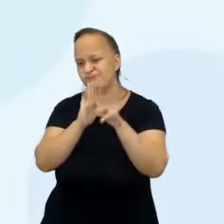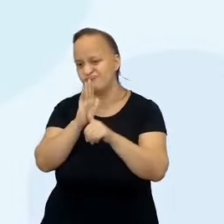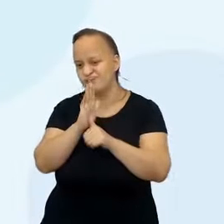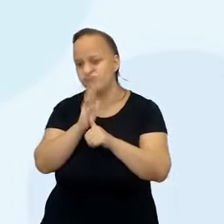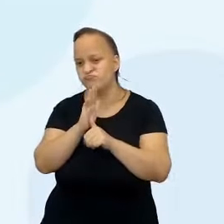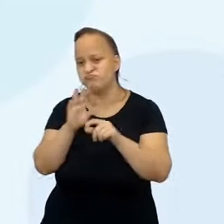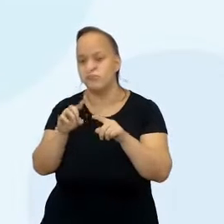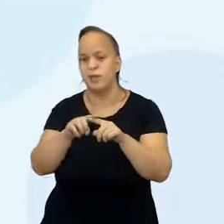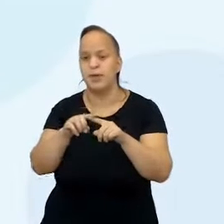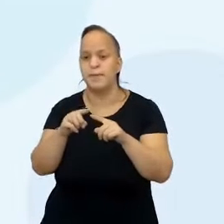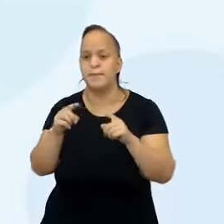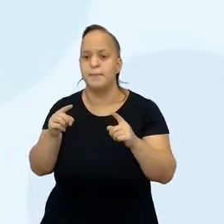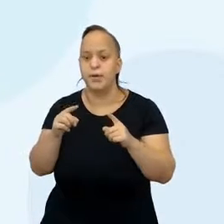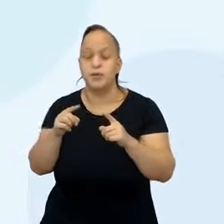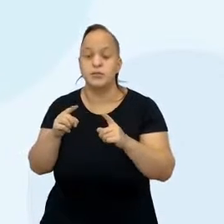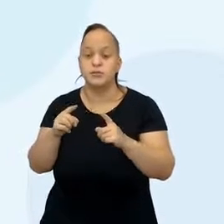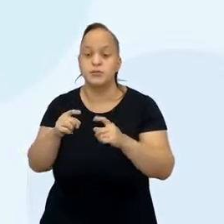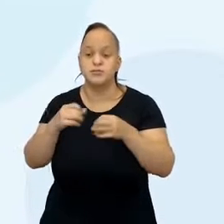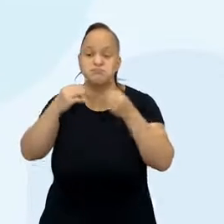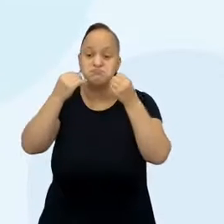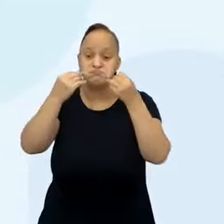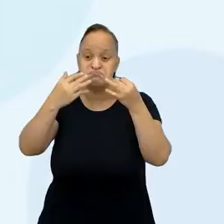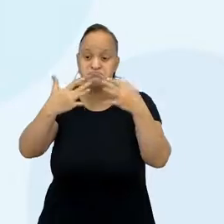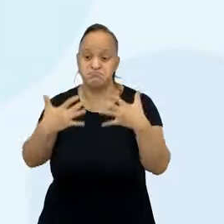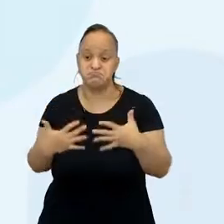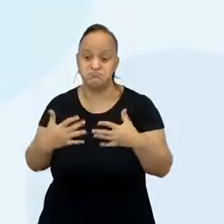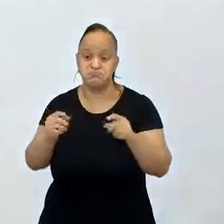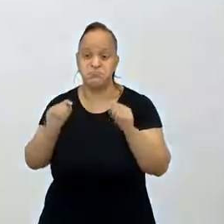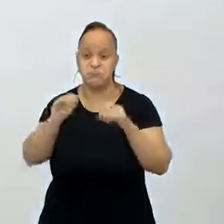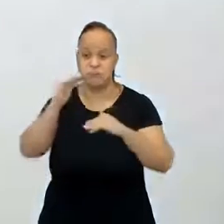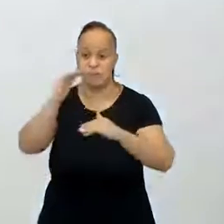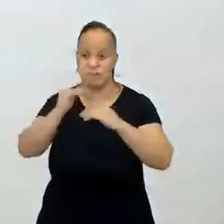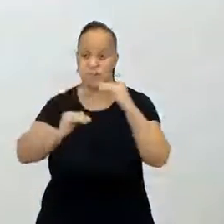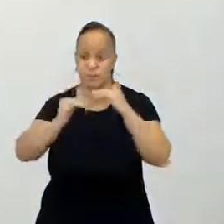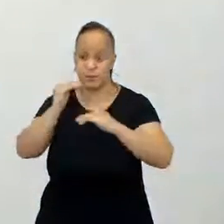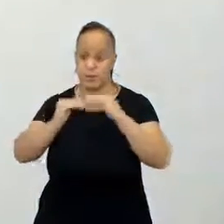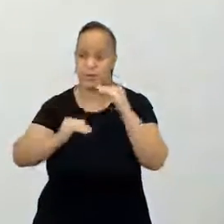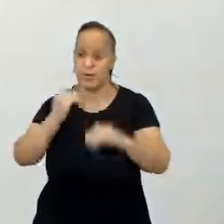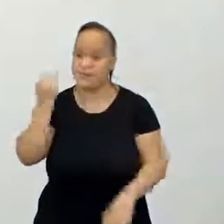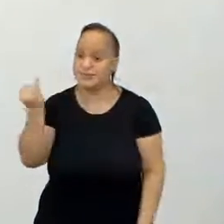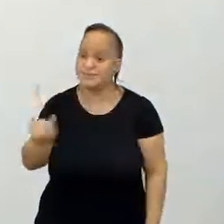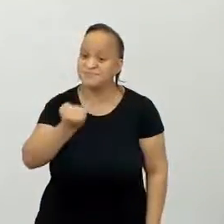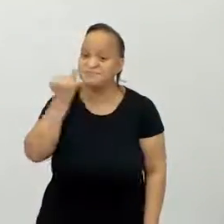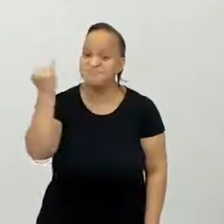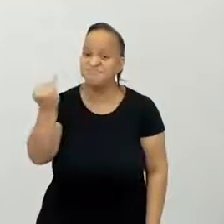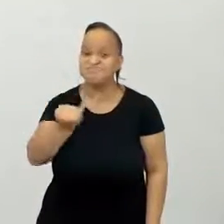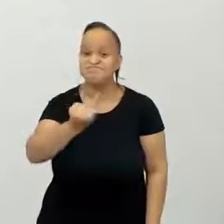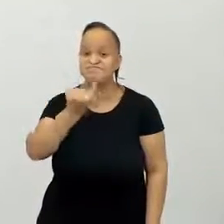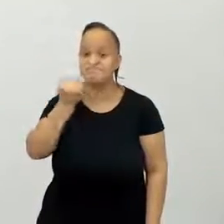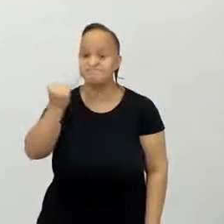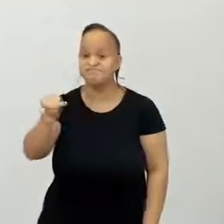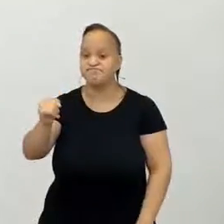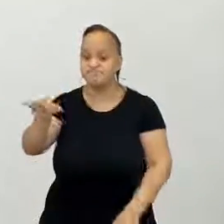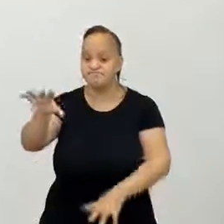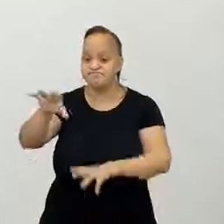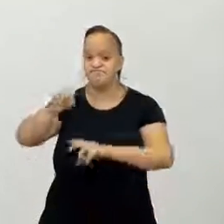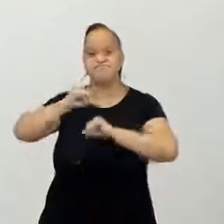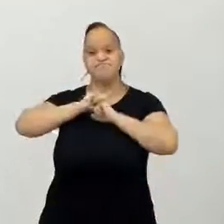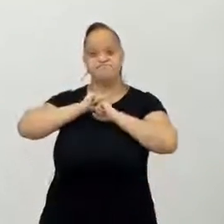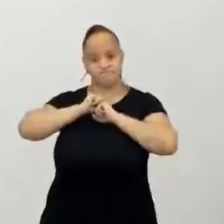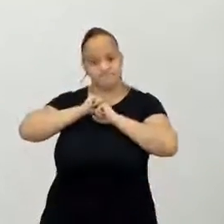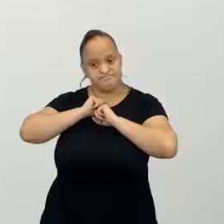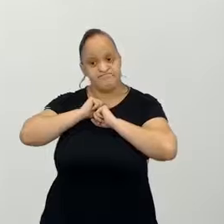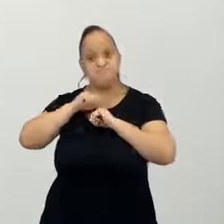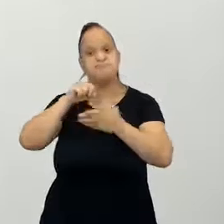queria deixar, né, bem claro para vocês que quando a gente está trabalhando com habilidade, o quanto é importante a gente se apropriar dessas habilidades, né, porque